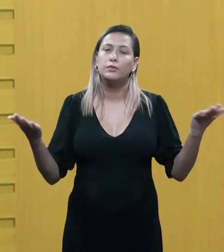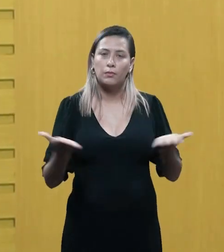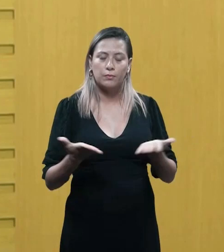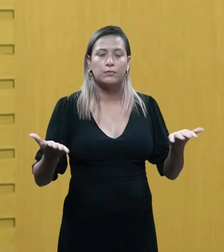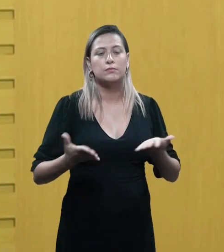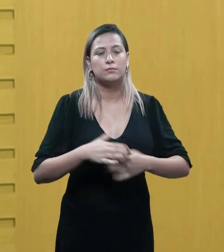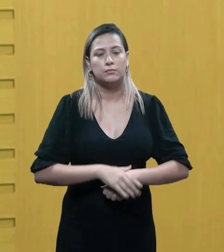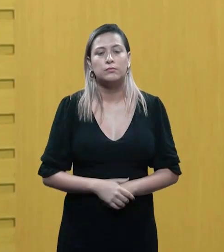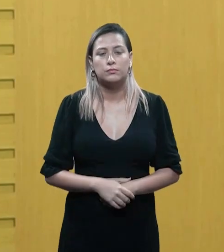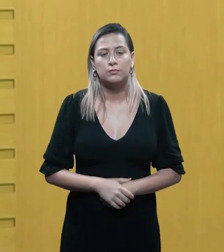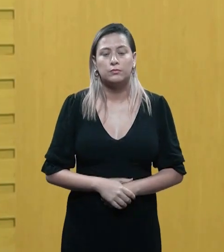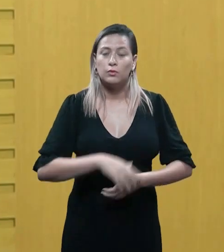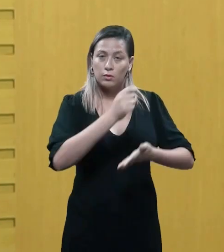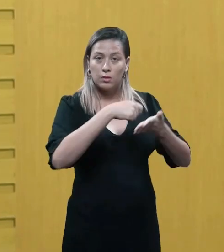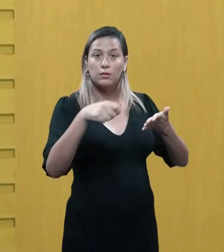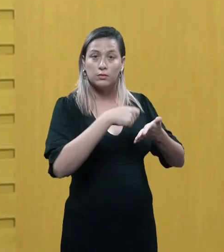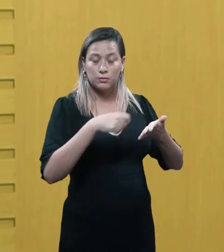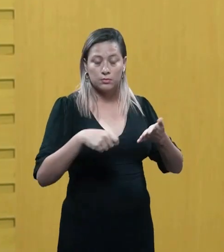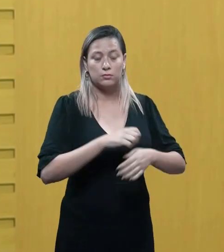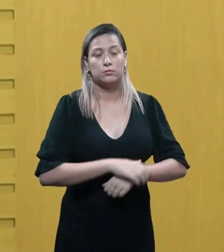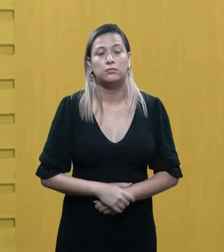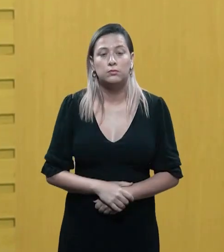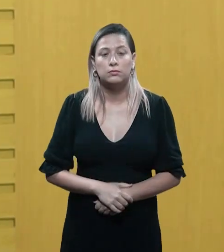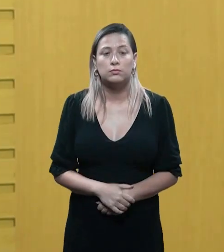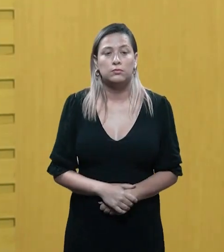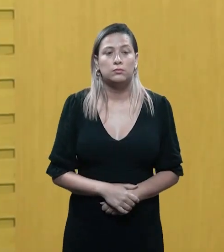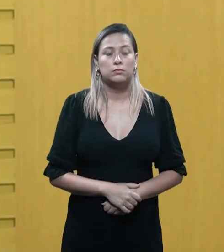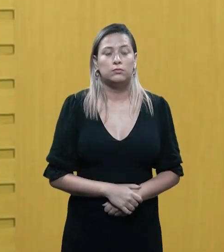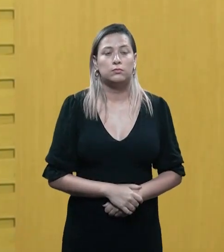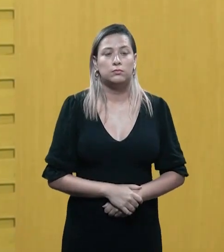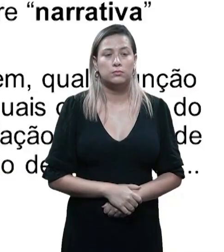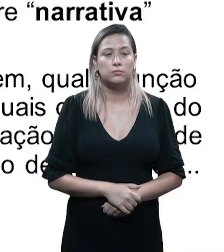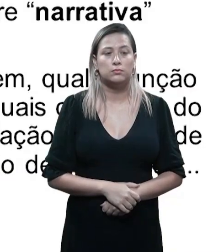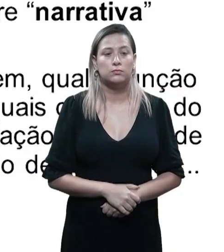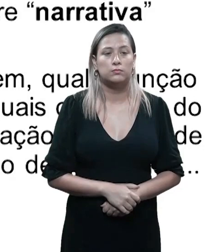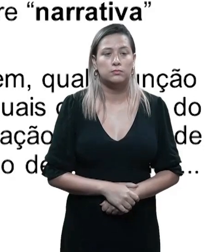sobre essa questão das escritas, das diferentes escritas.